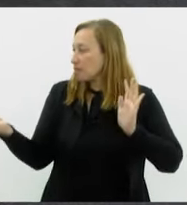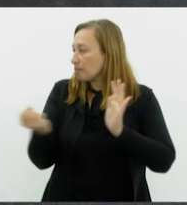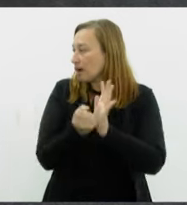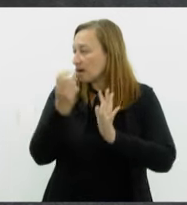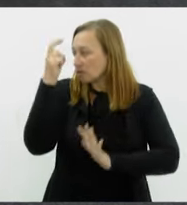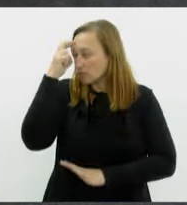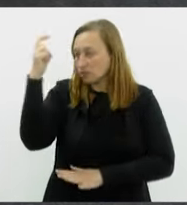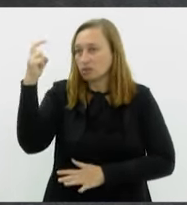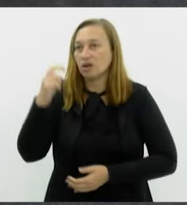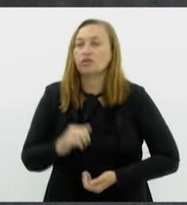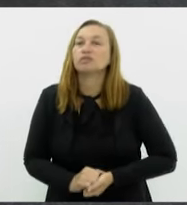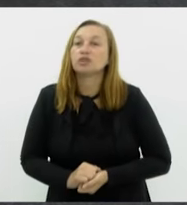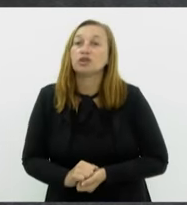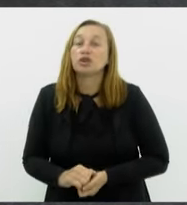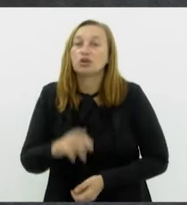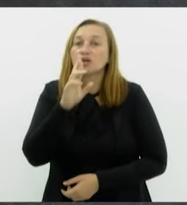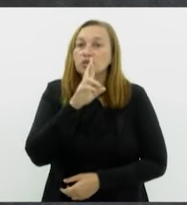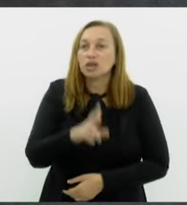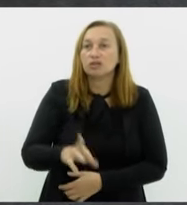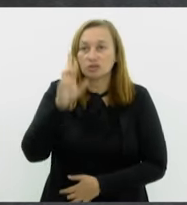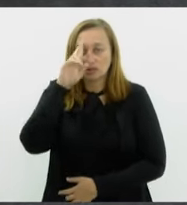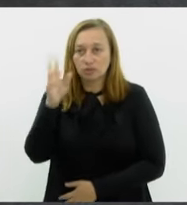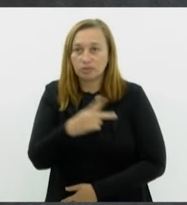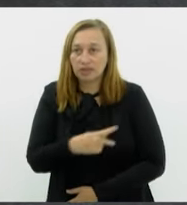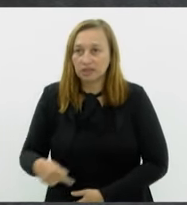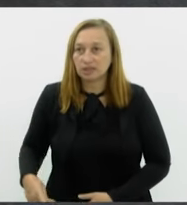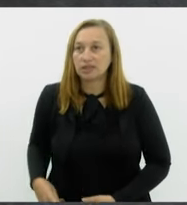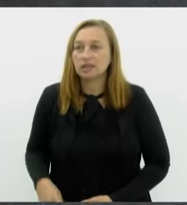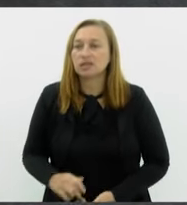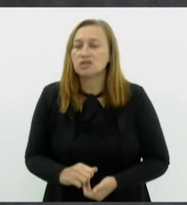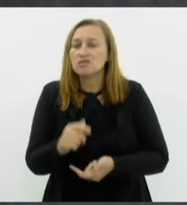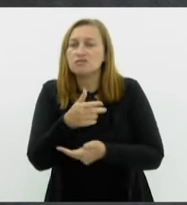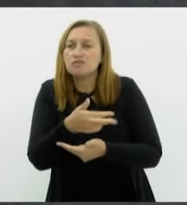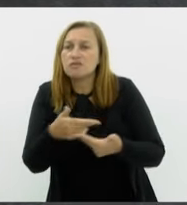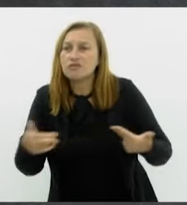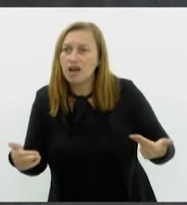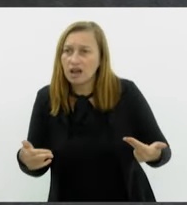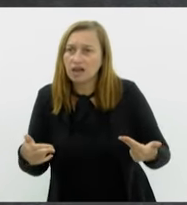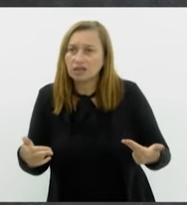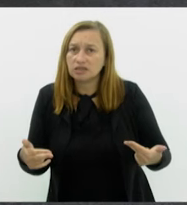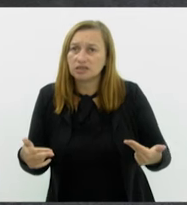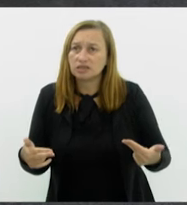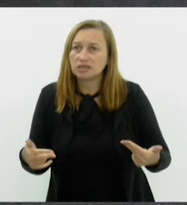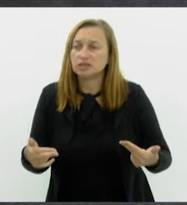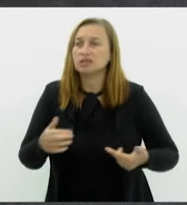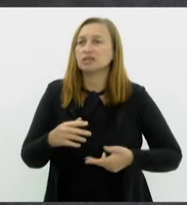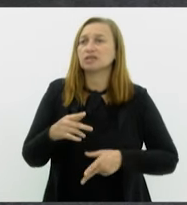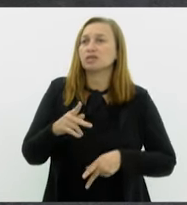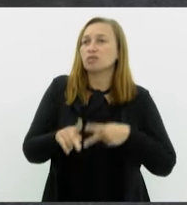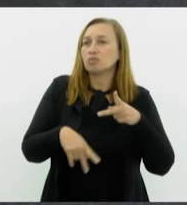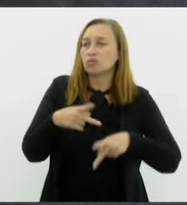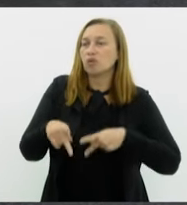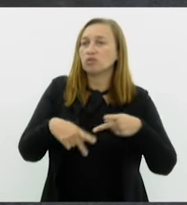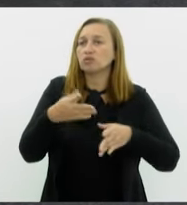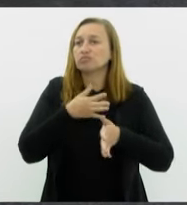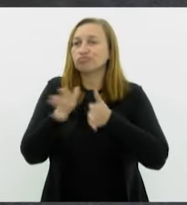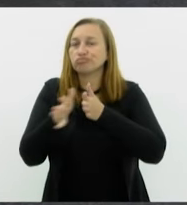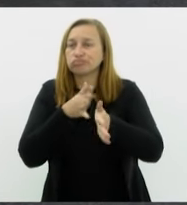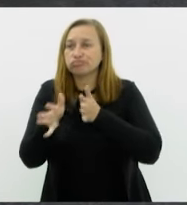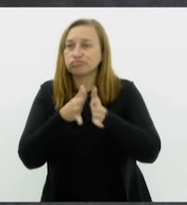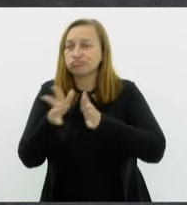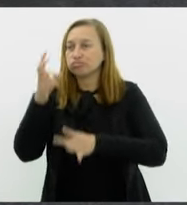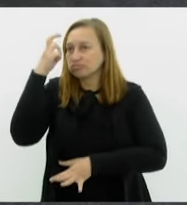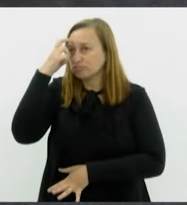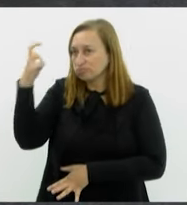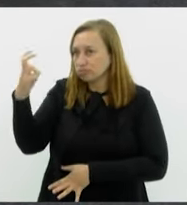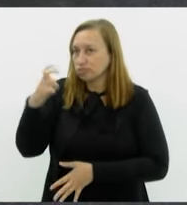o resultado, presidenta, são milhares de fluminenses que têm acesso à cultura, também